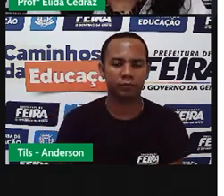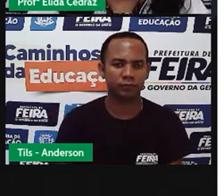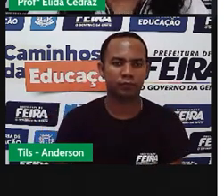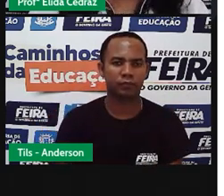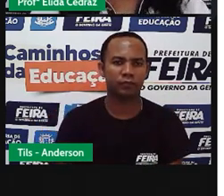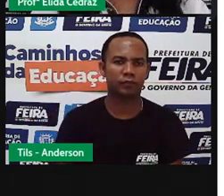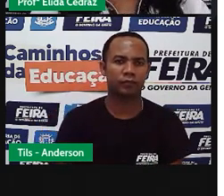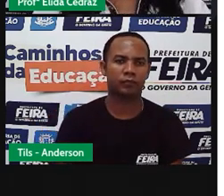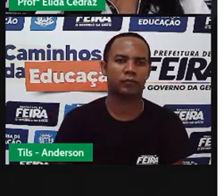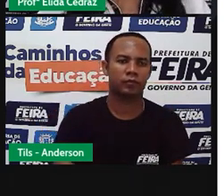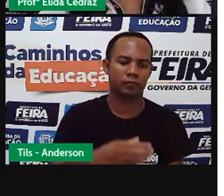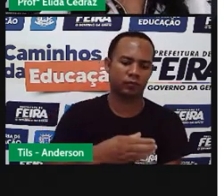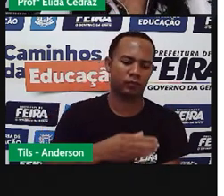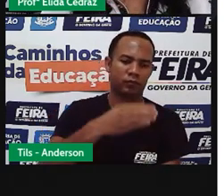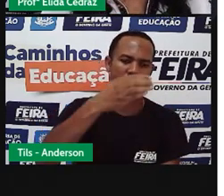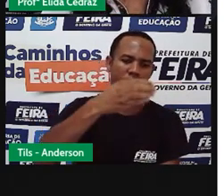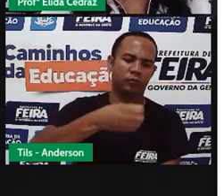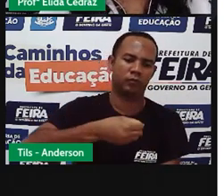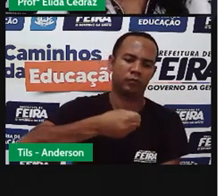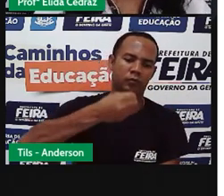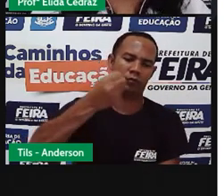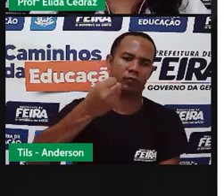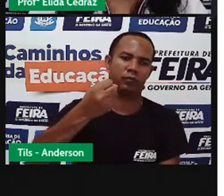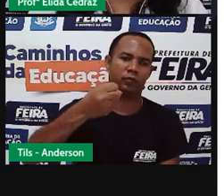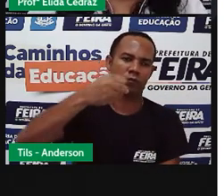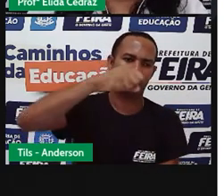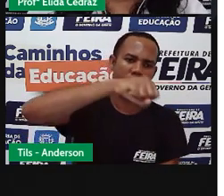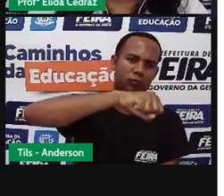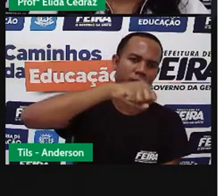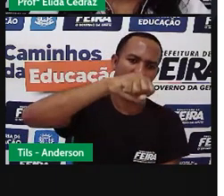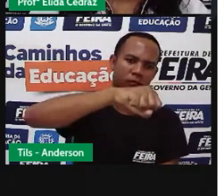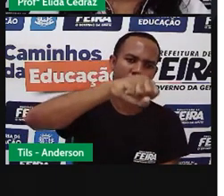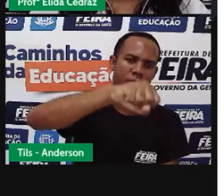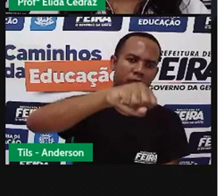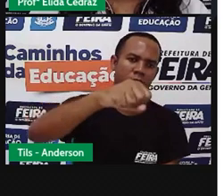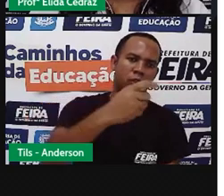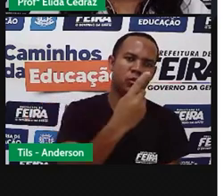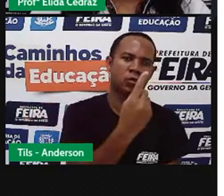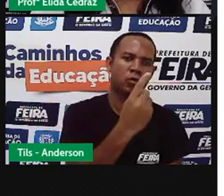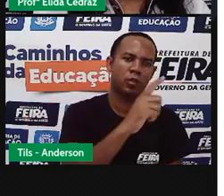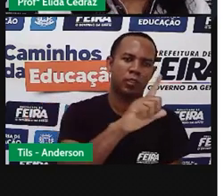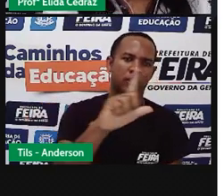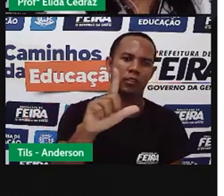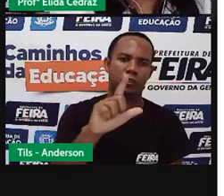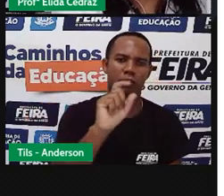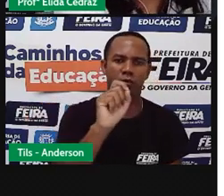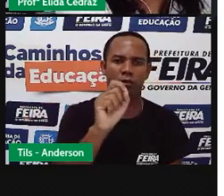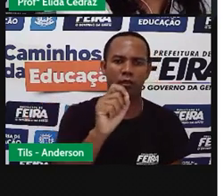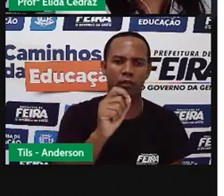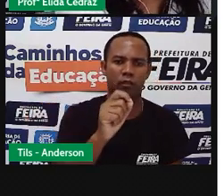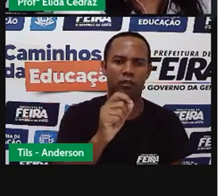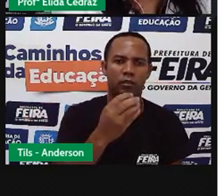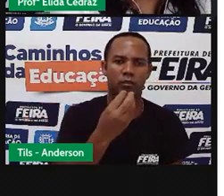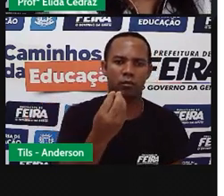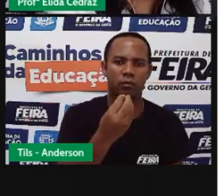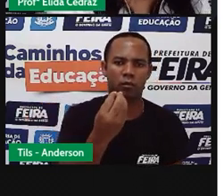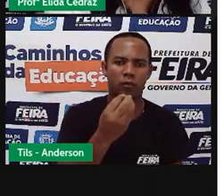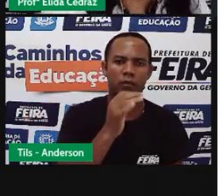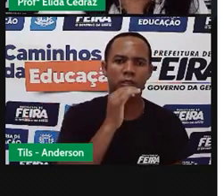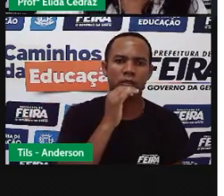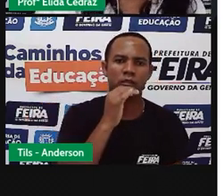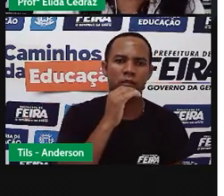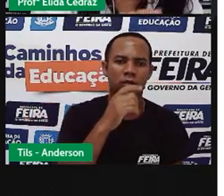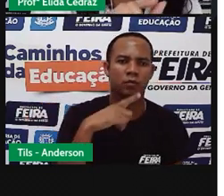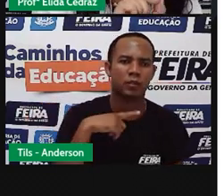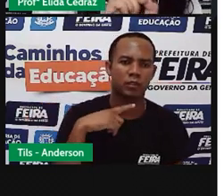Essa jarra, ela tem a capacidade para 1 litro. Você pode ver aqui, ela é